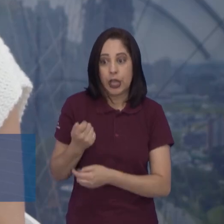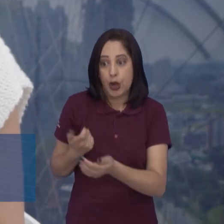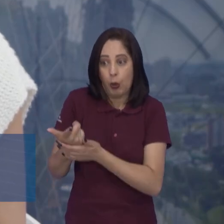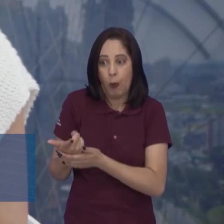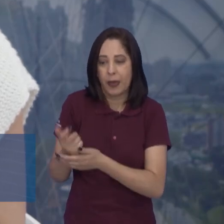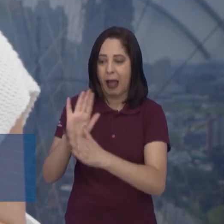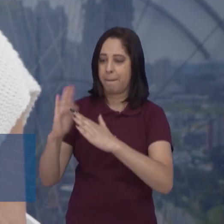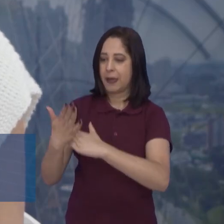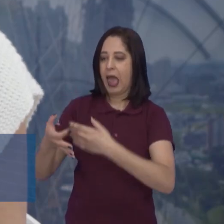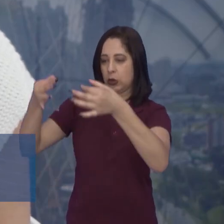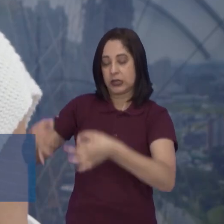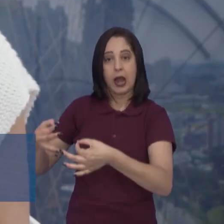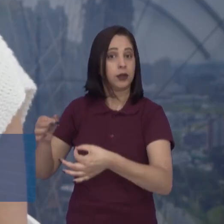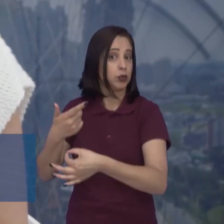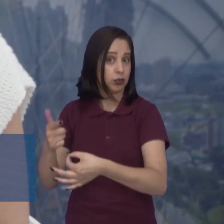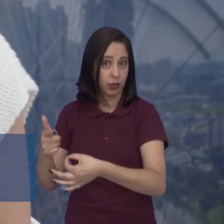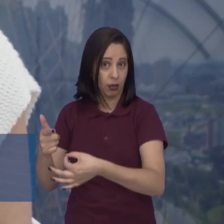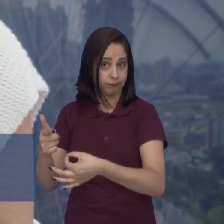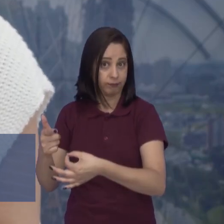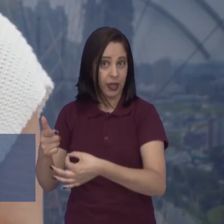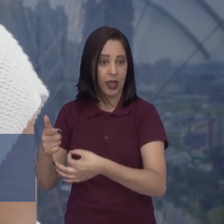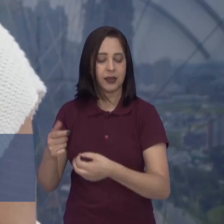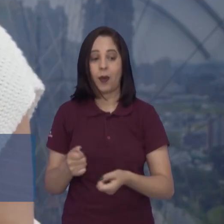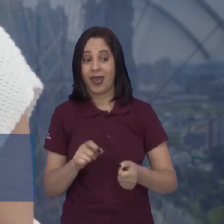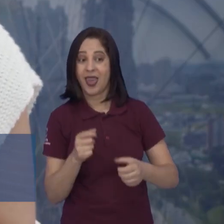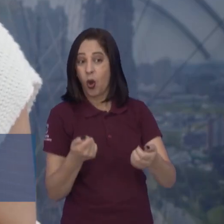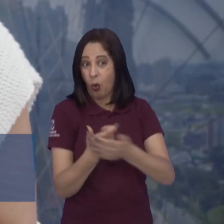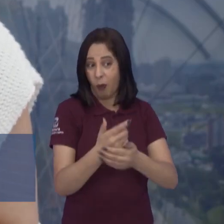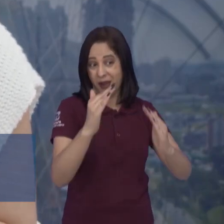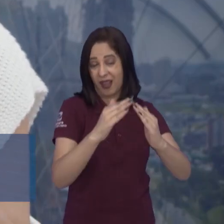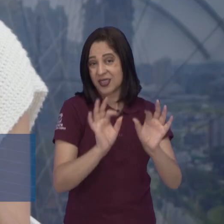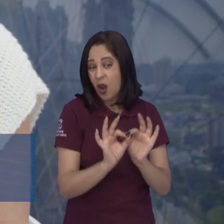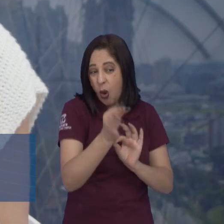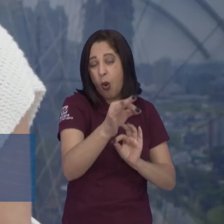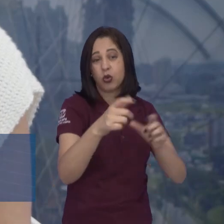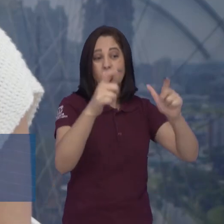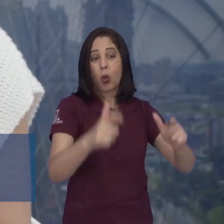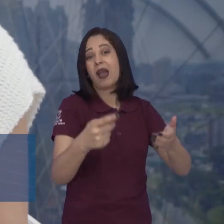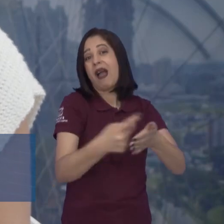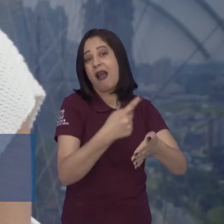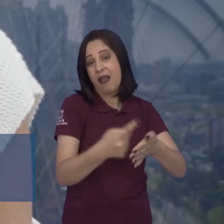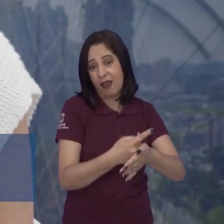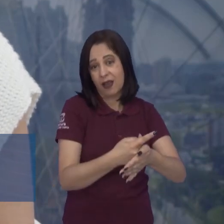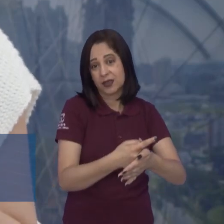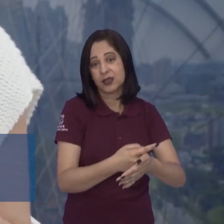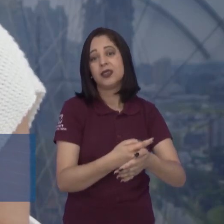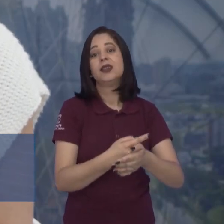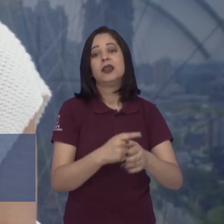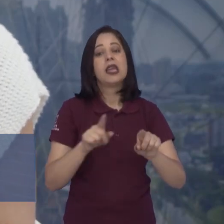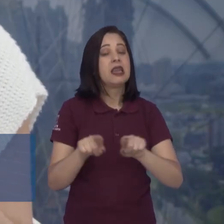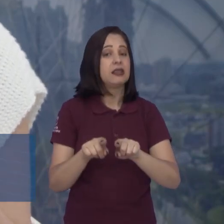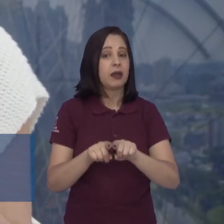mais barato, onde é possível e viável ter uma casa. E aí seguem-se os outros problemas. Tem